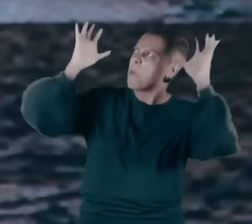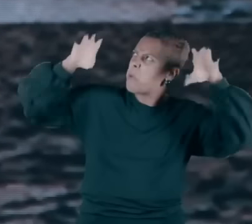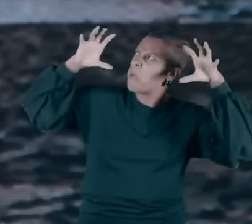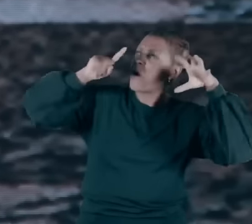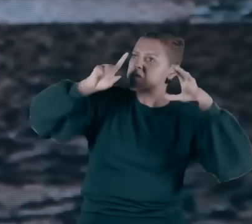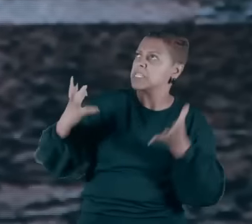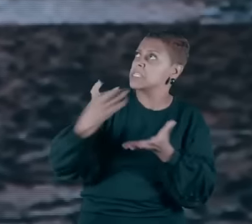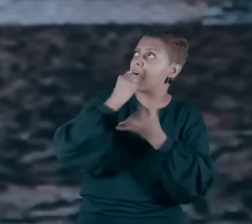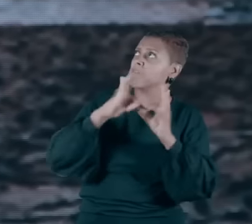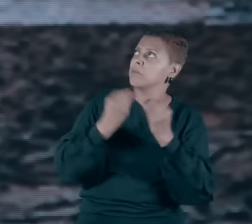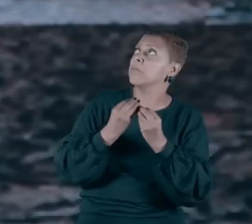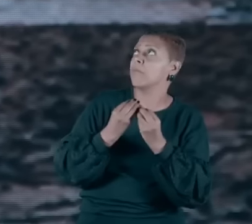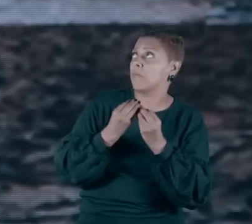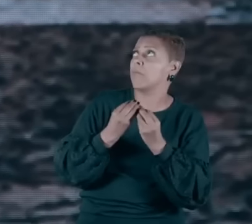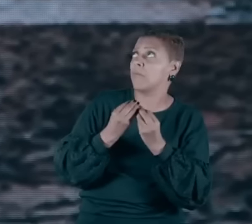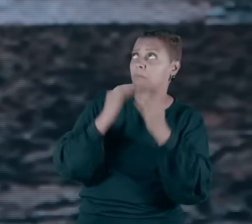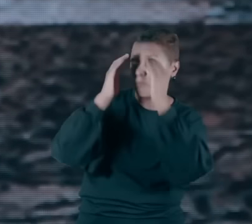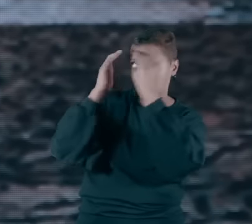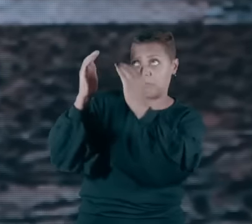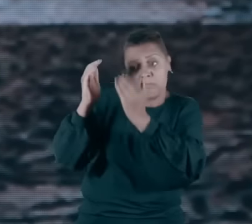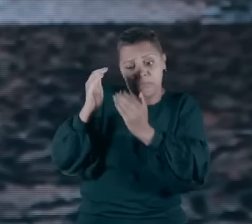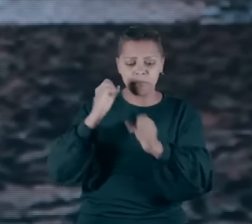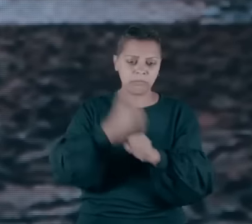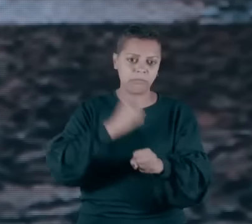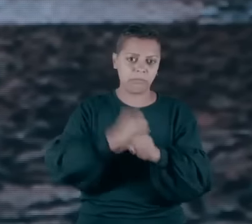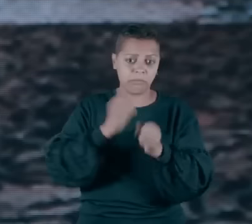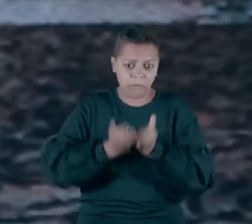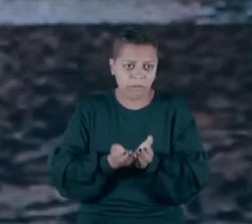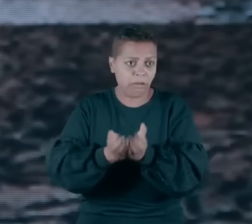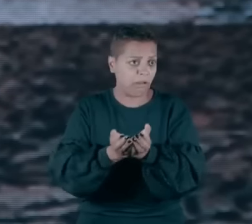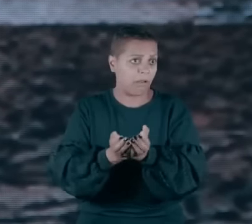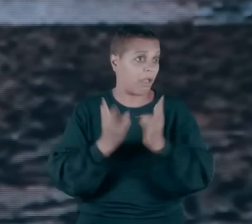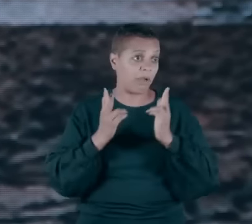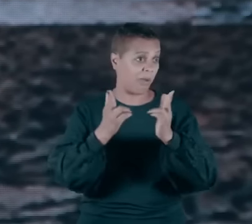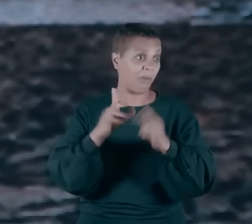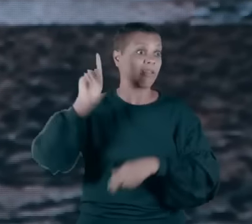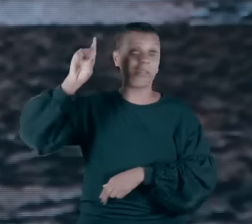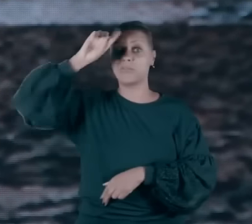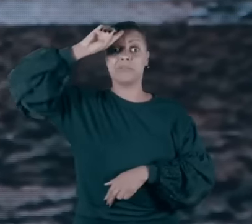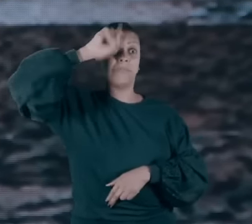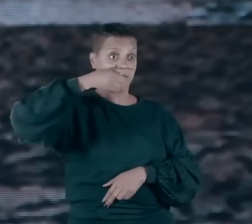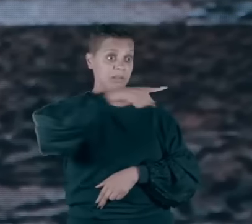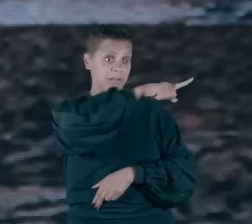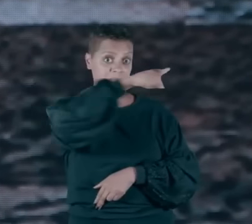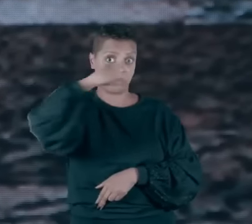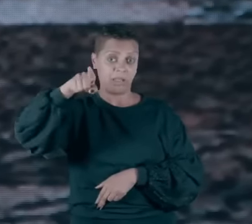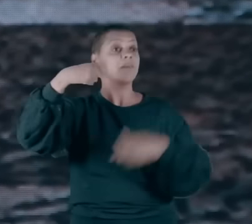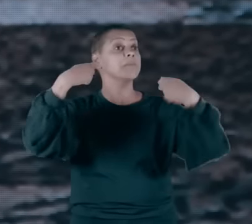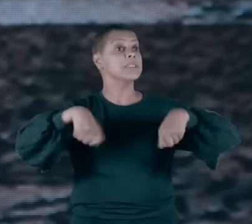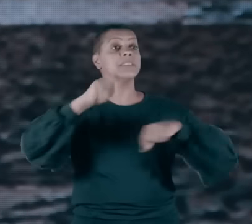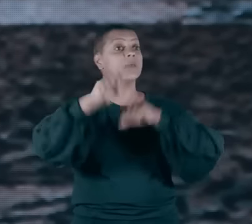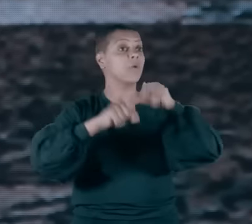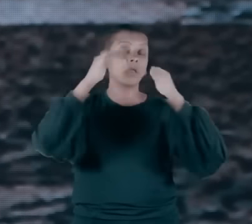salvar a sua família Então Deus faz assim gente dá ordem a gente